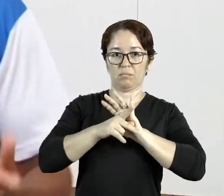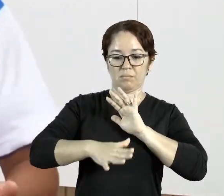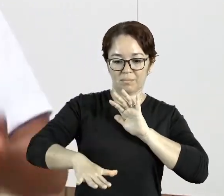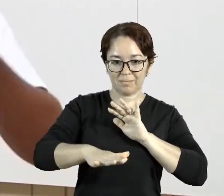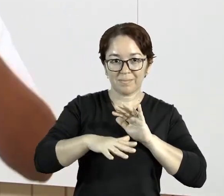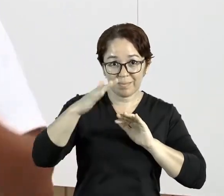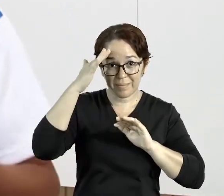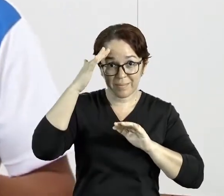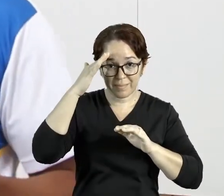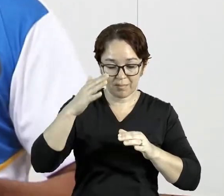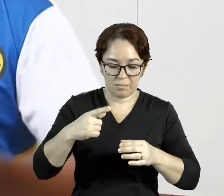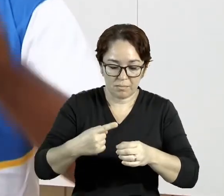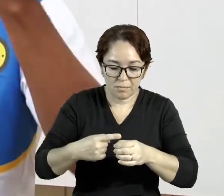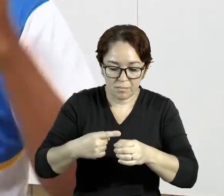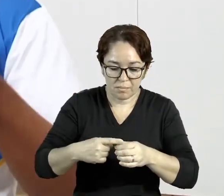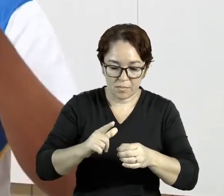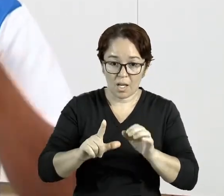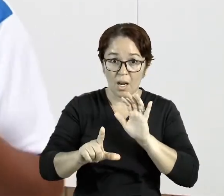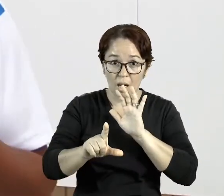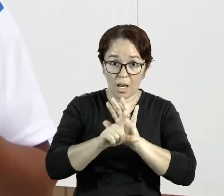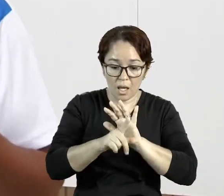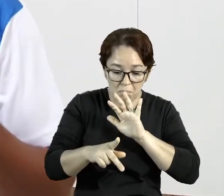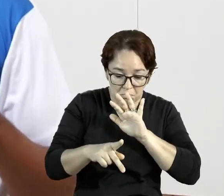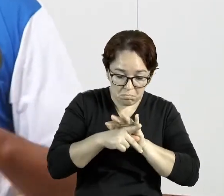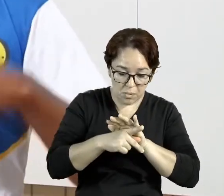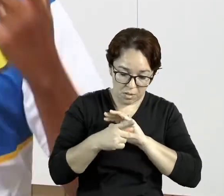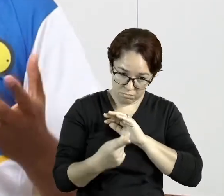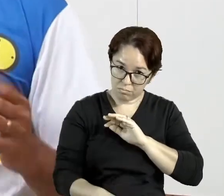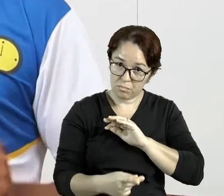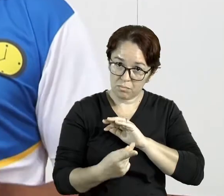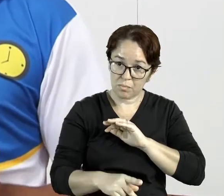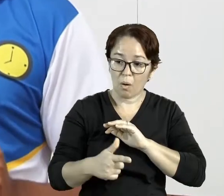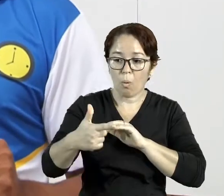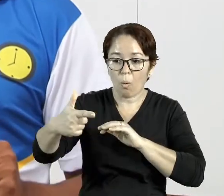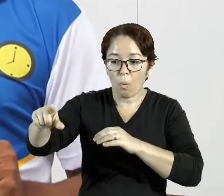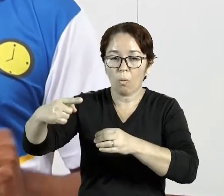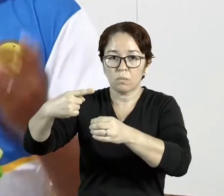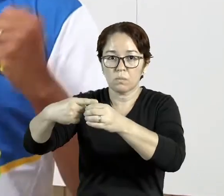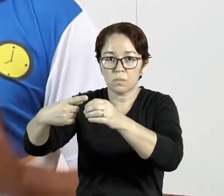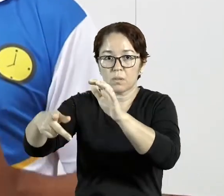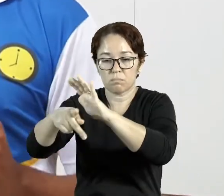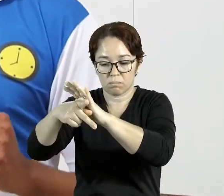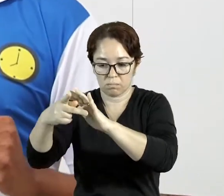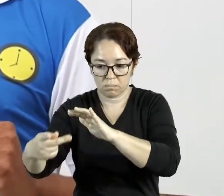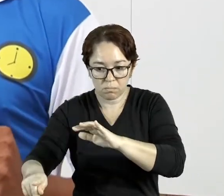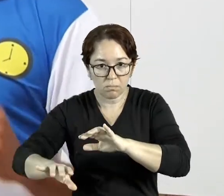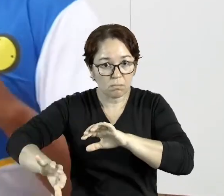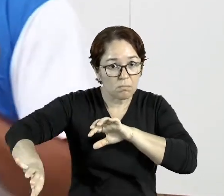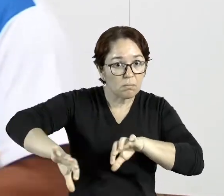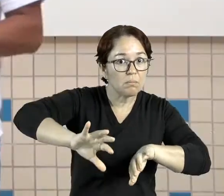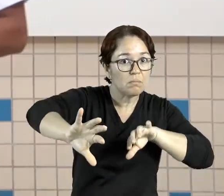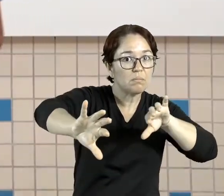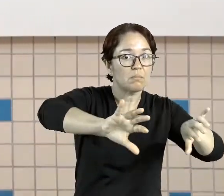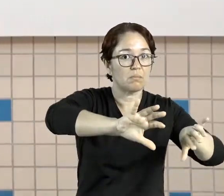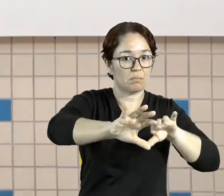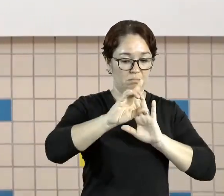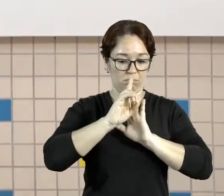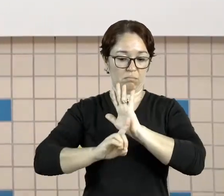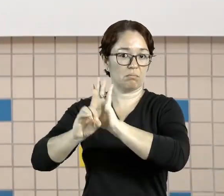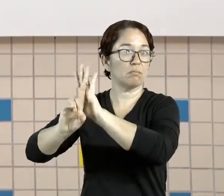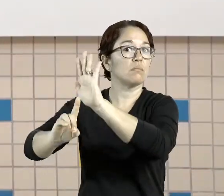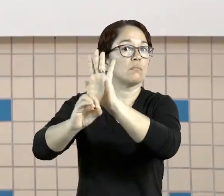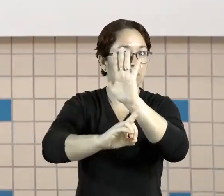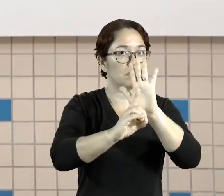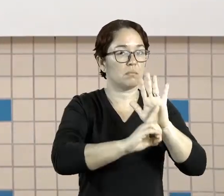sociedade maia era uma sociedade descentralizada, tá? Cada um com a sua política, interna. Porém, gente, quando